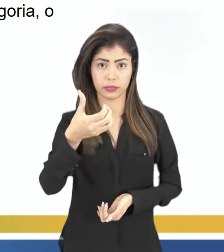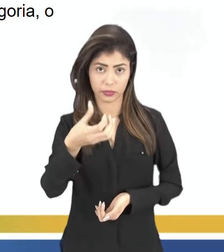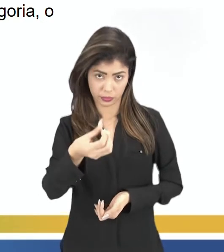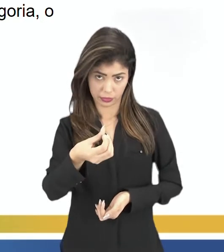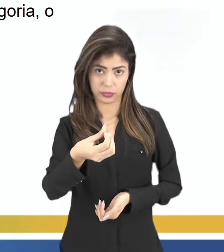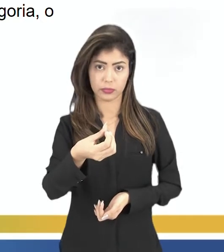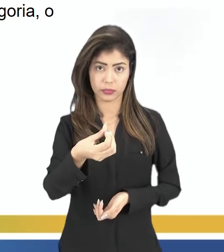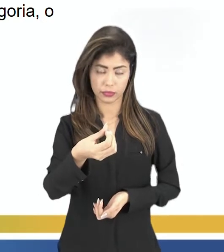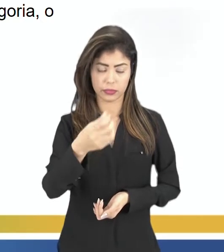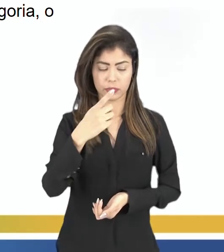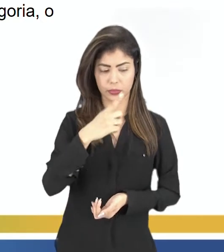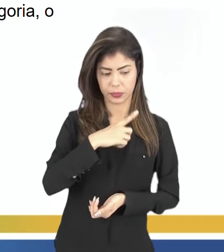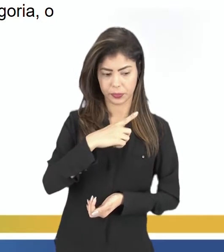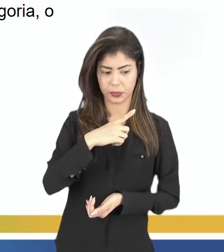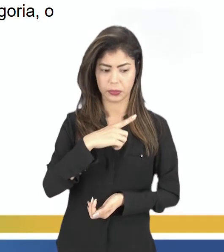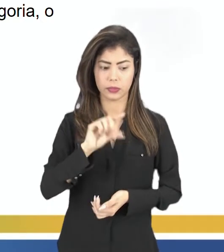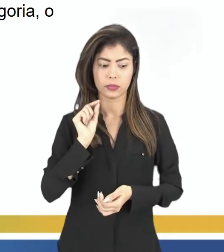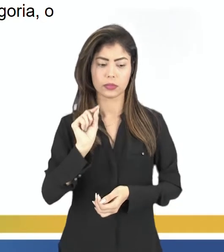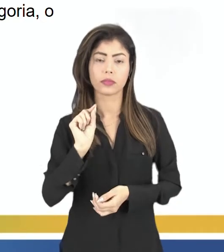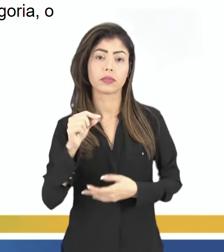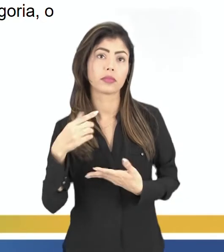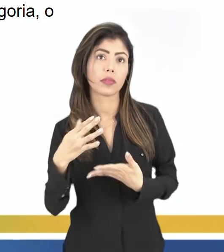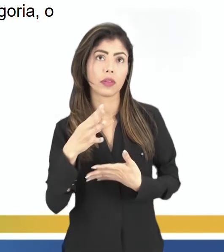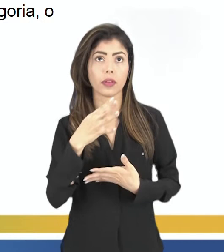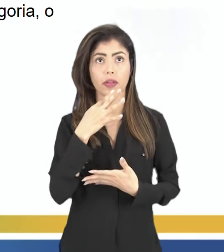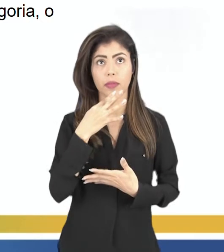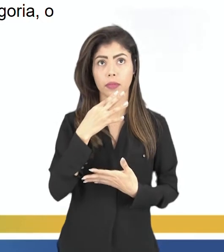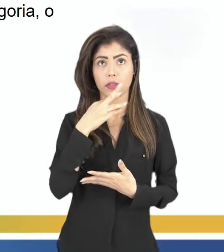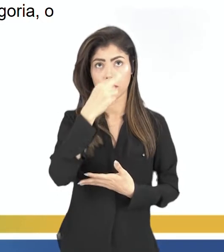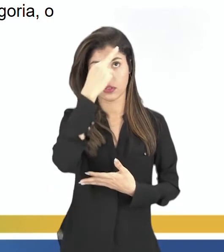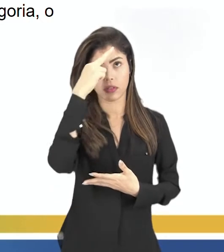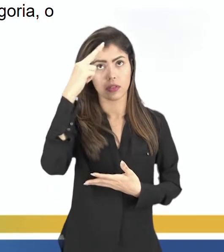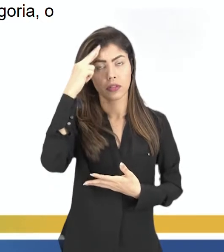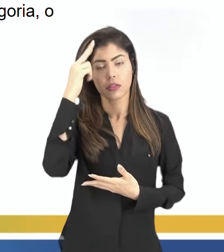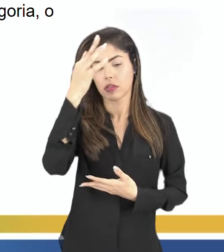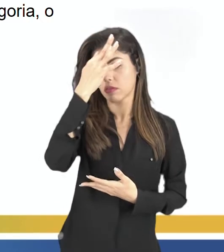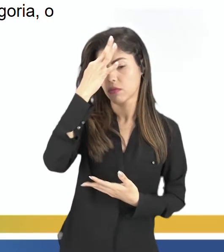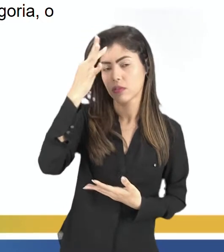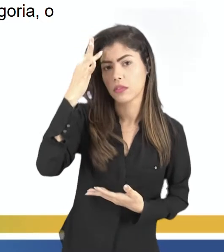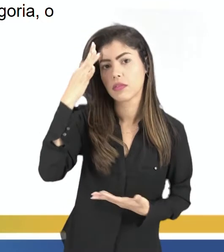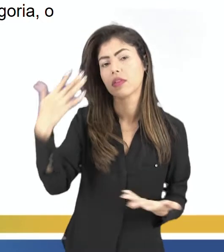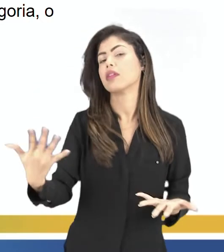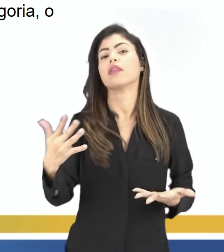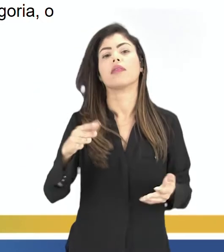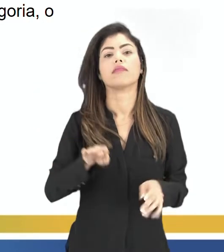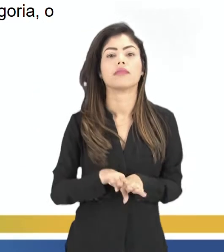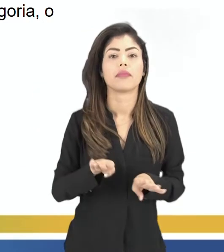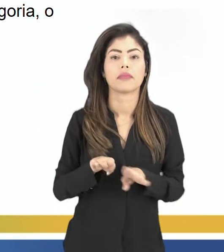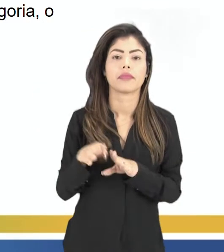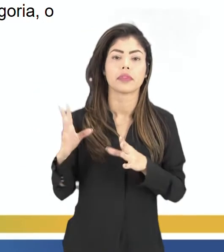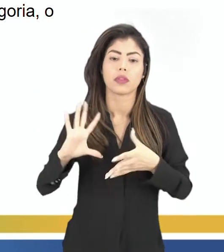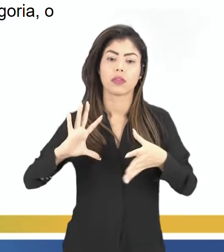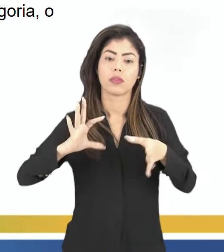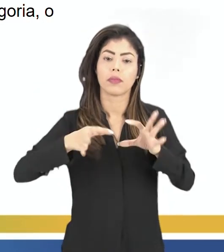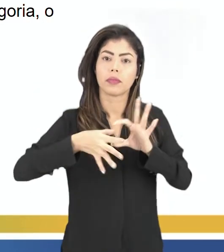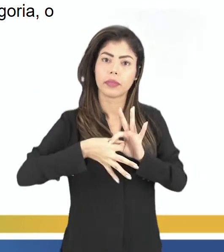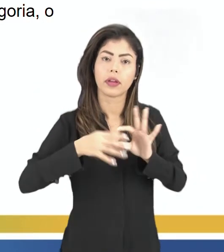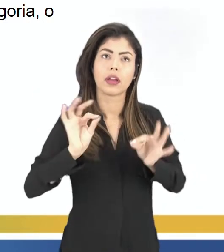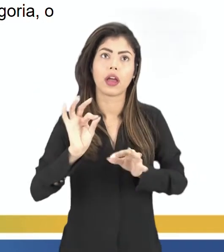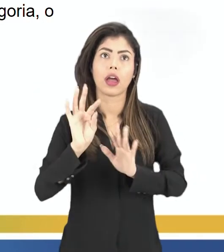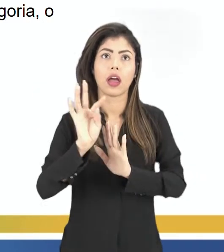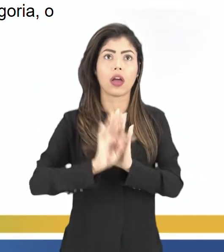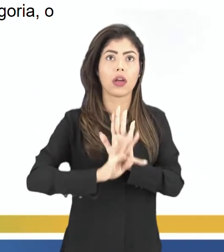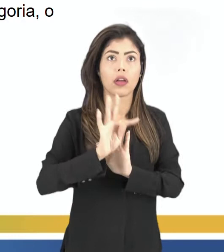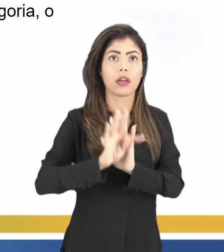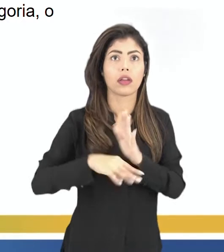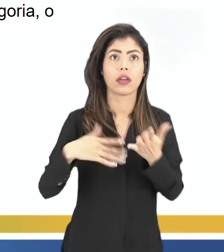não exige de você, é mais um conhecimento de história da filosofia, não é muito complexa. No trecho da